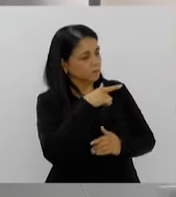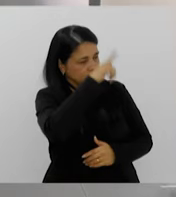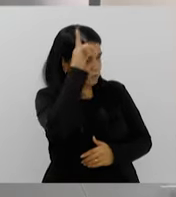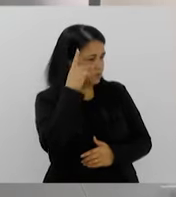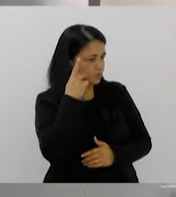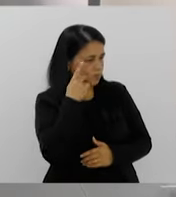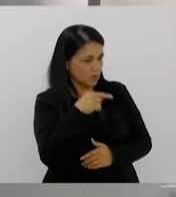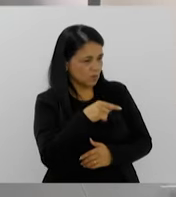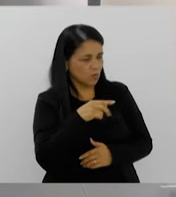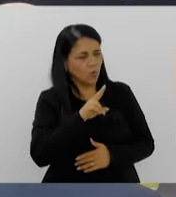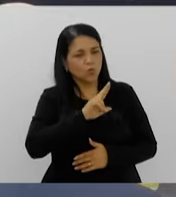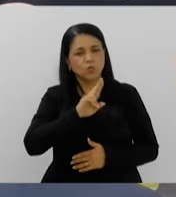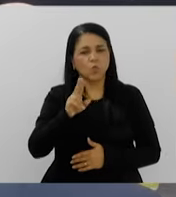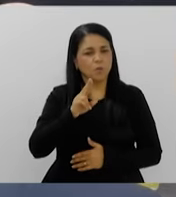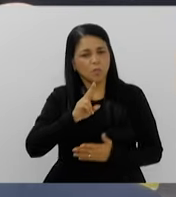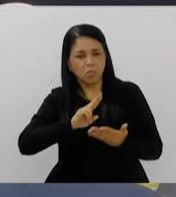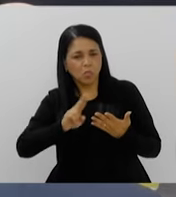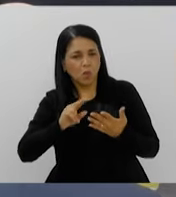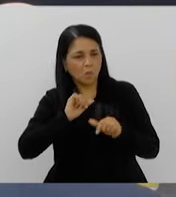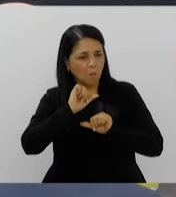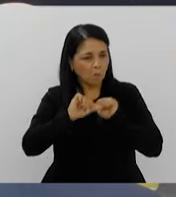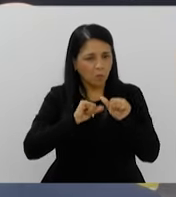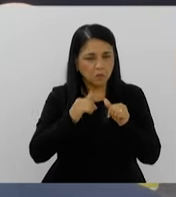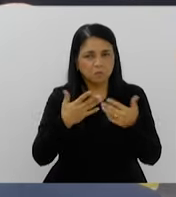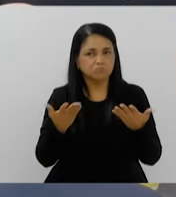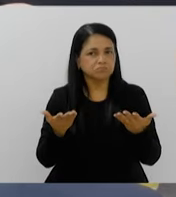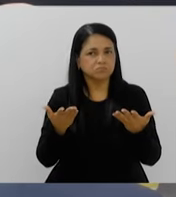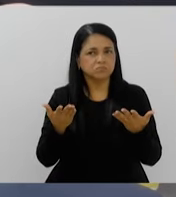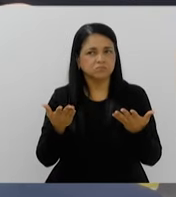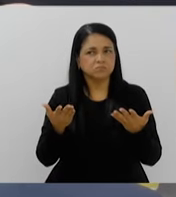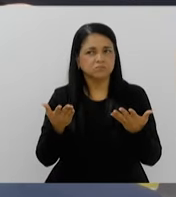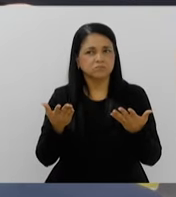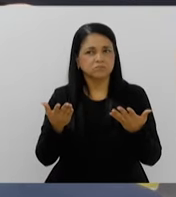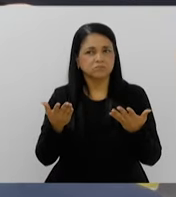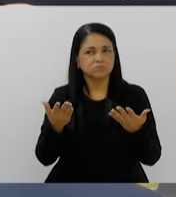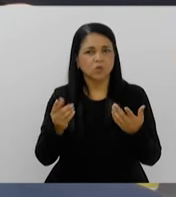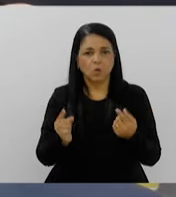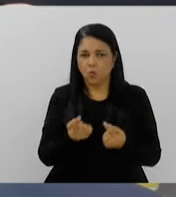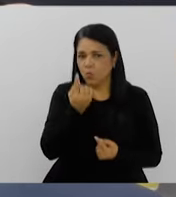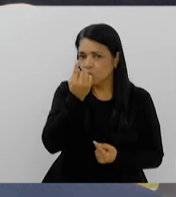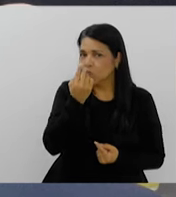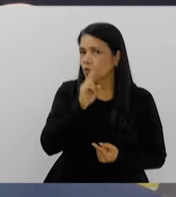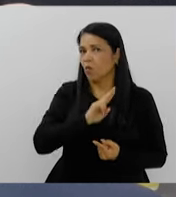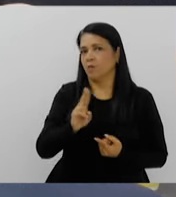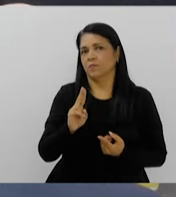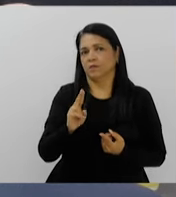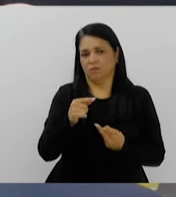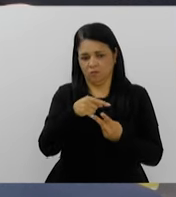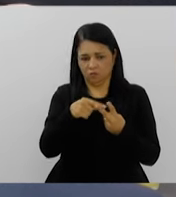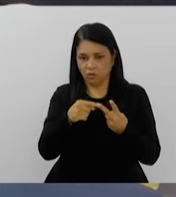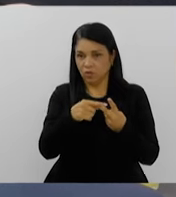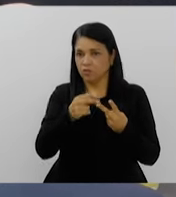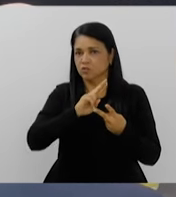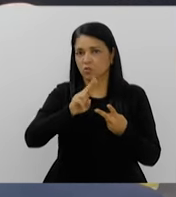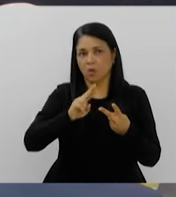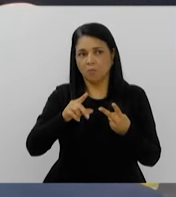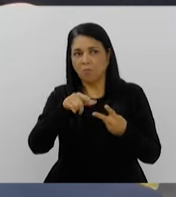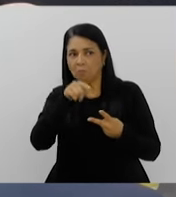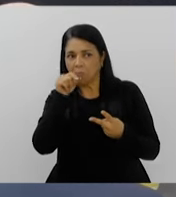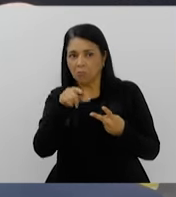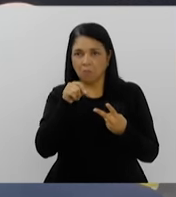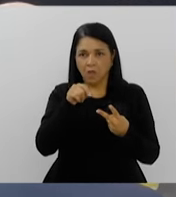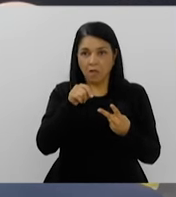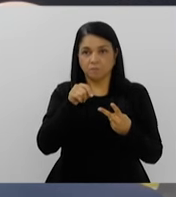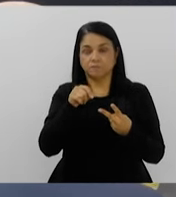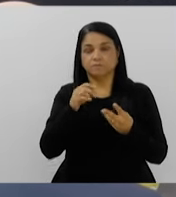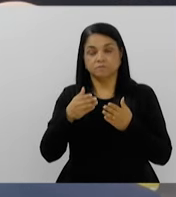tal ou nome tal? Vossa Excelência corrige isso, porque não teria que dizer um nome, porque fica, pode ser isso, mas também pode ser aquilo.